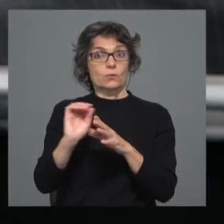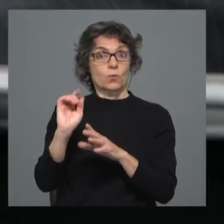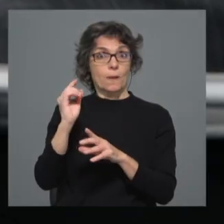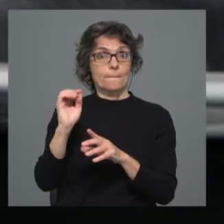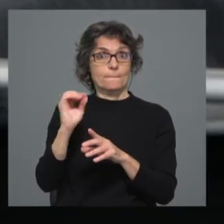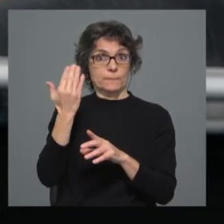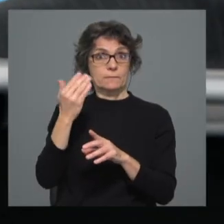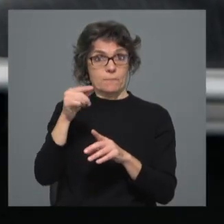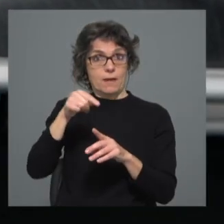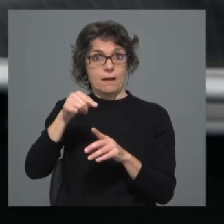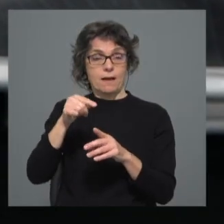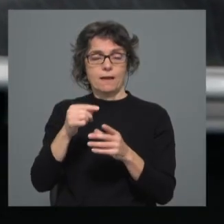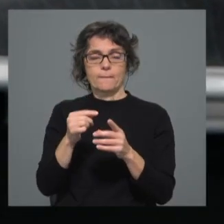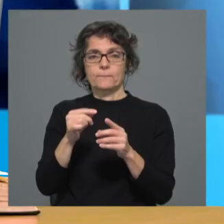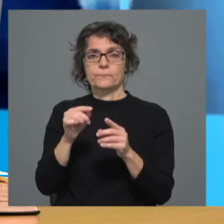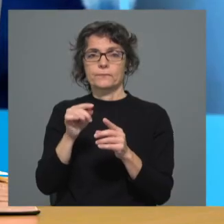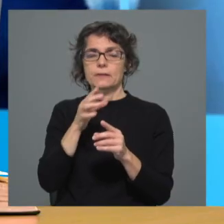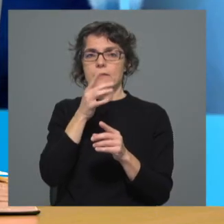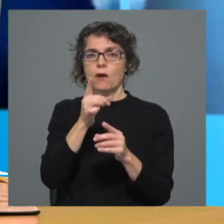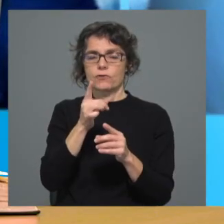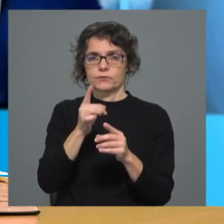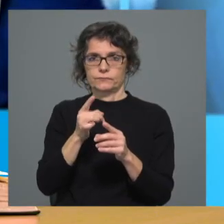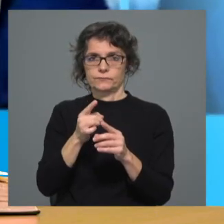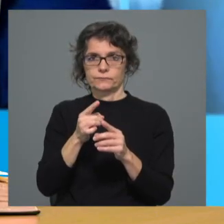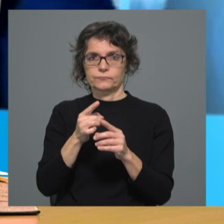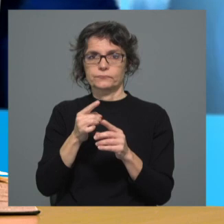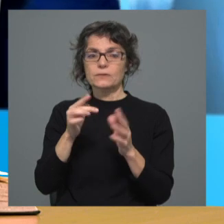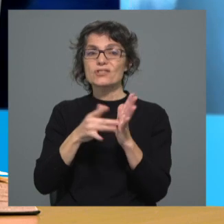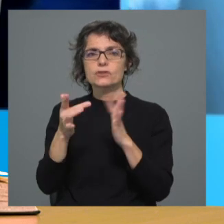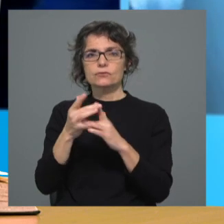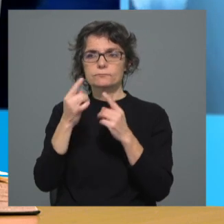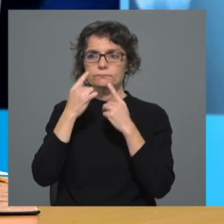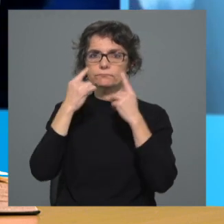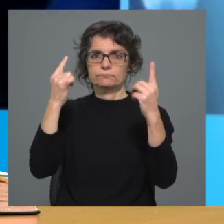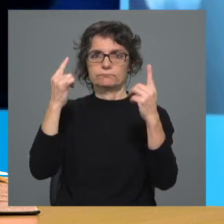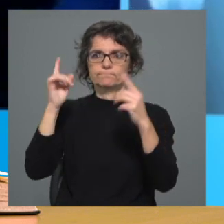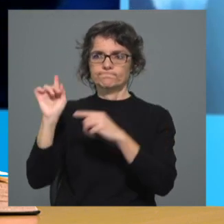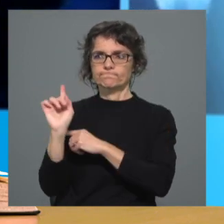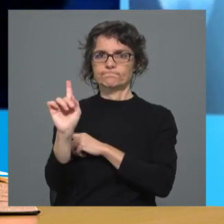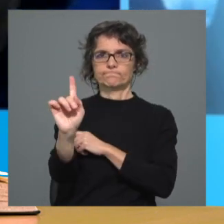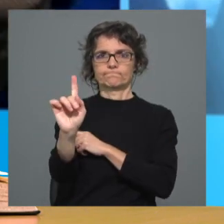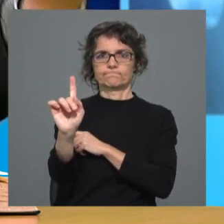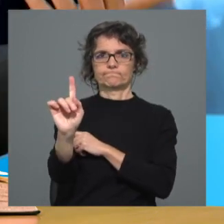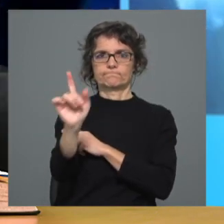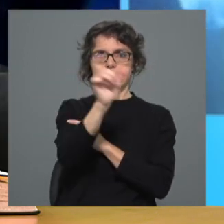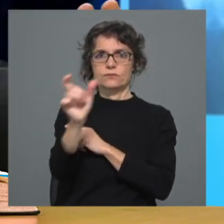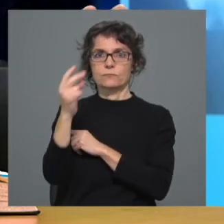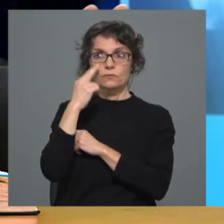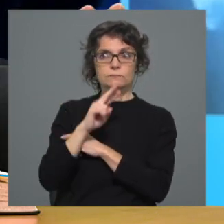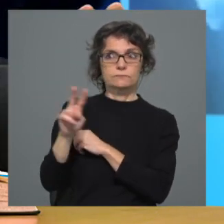sempre determinante. O anúncio público de Jesus não é uma realidade caída do céu.